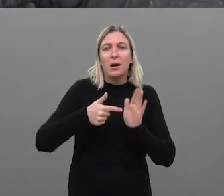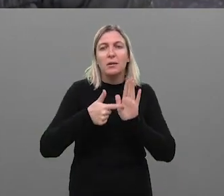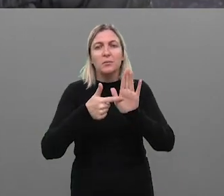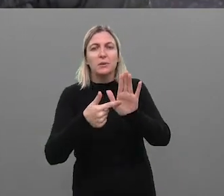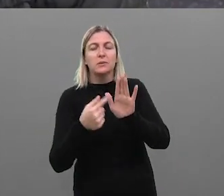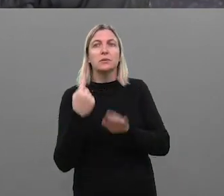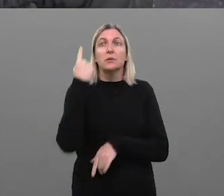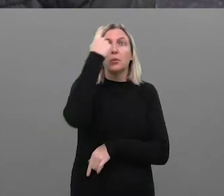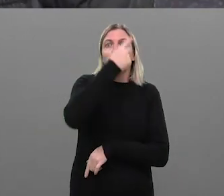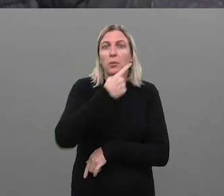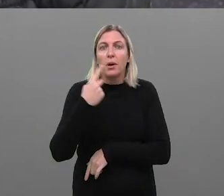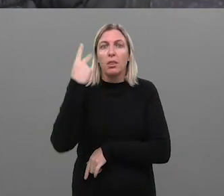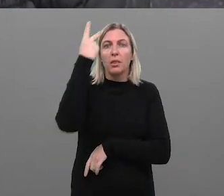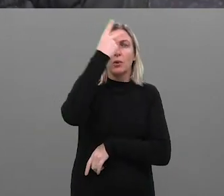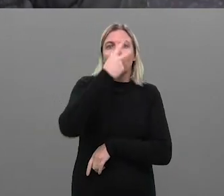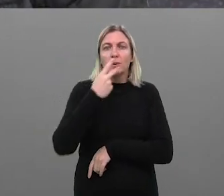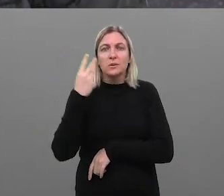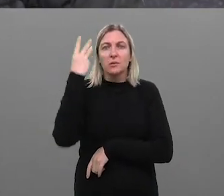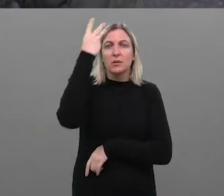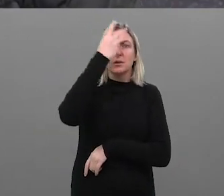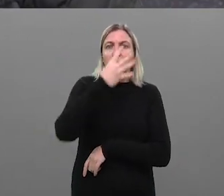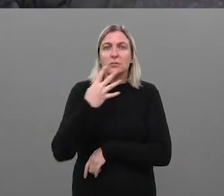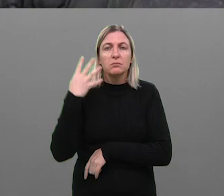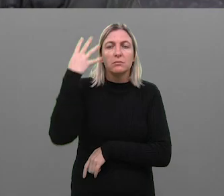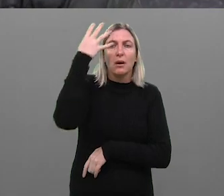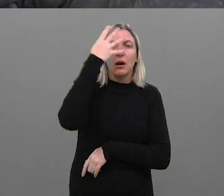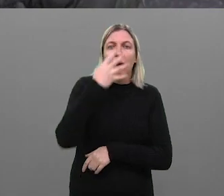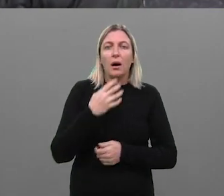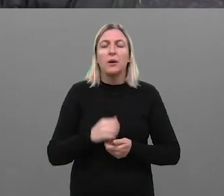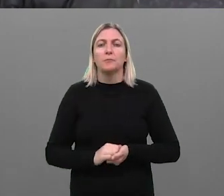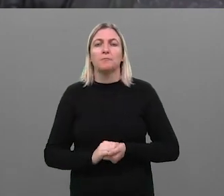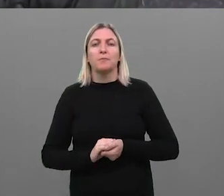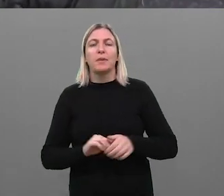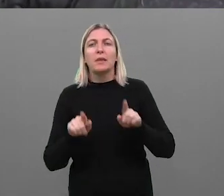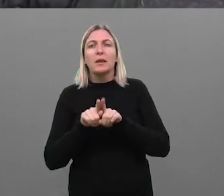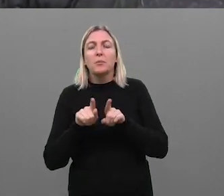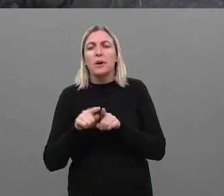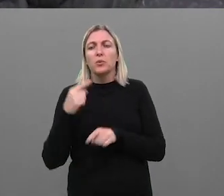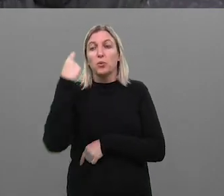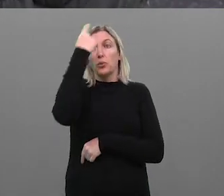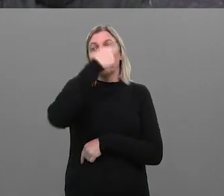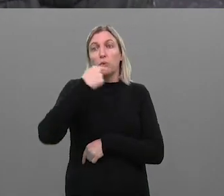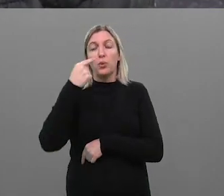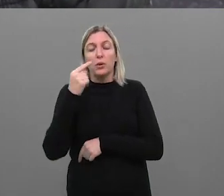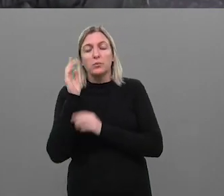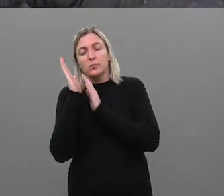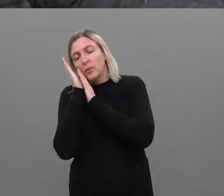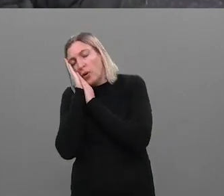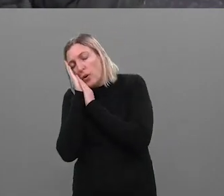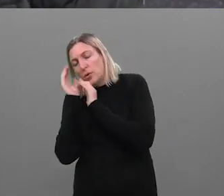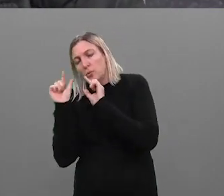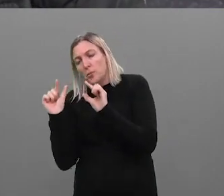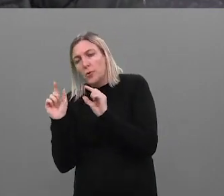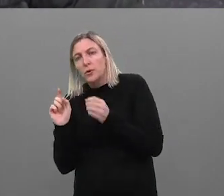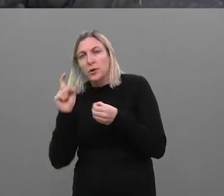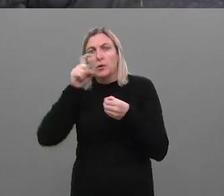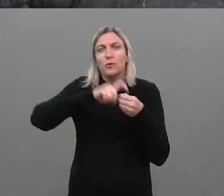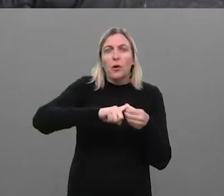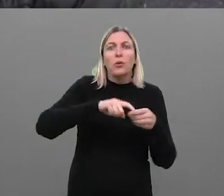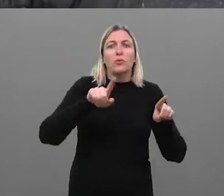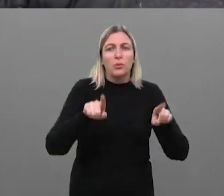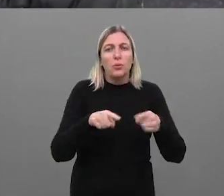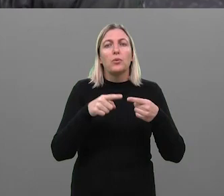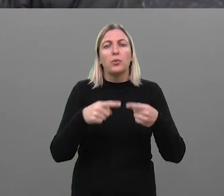tocando ou toca aquelas dobradinhas toca uma hora descansa 45 minutos Meio pega no sono na navan Tem que voltar a tocar lá e achar isso